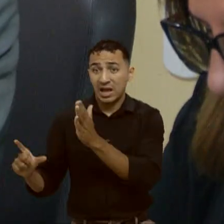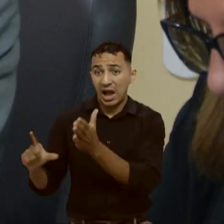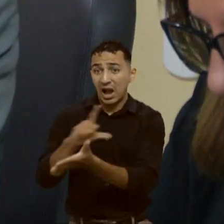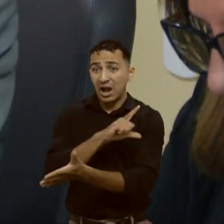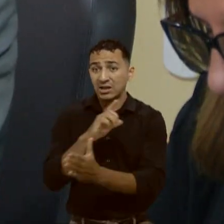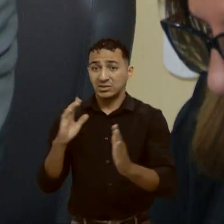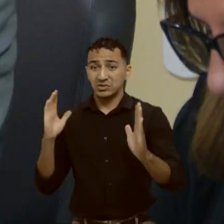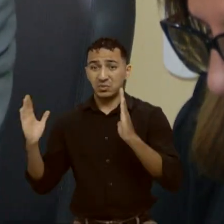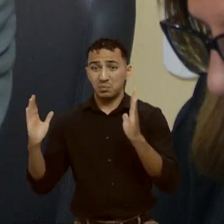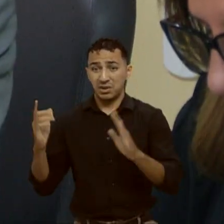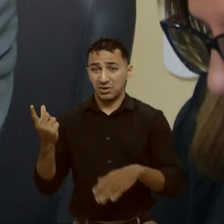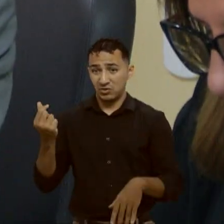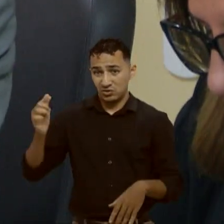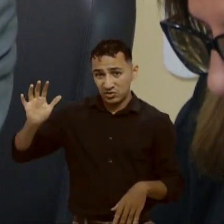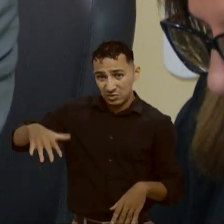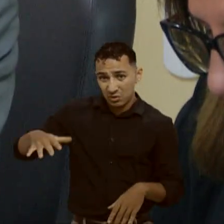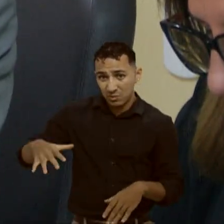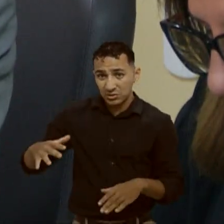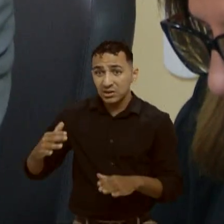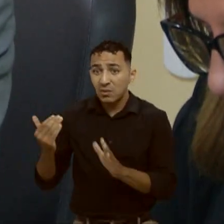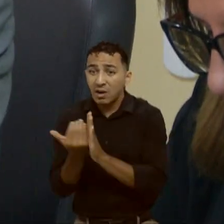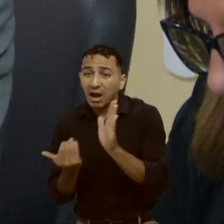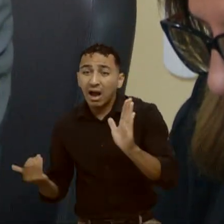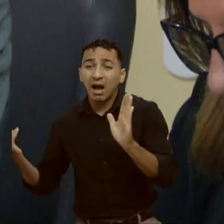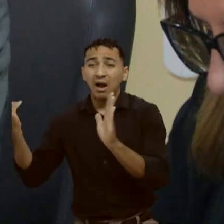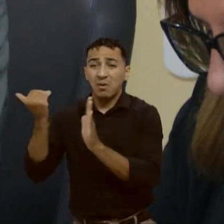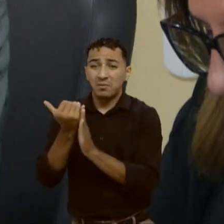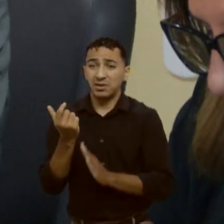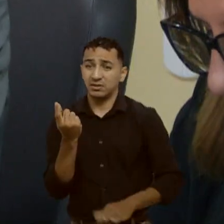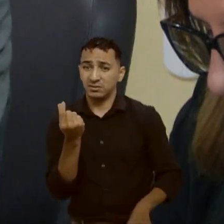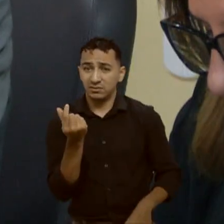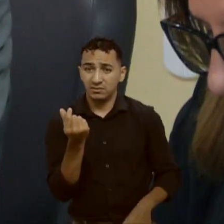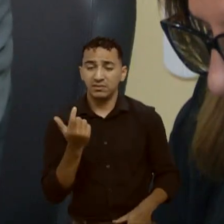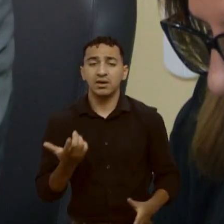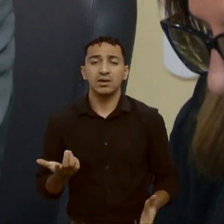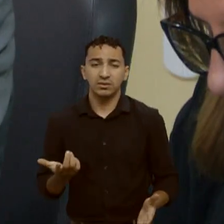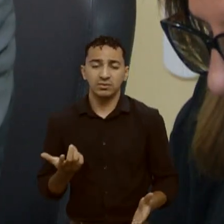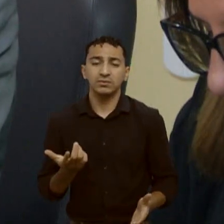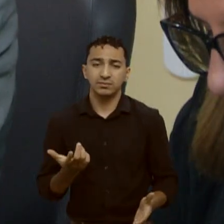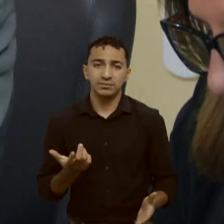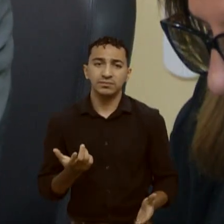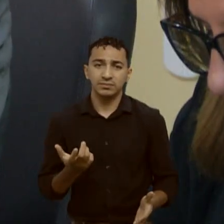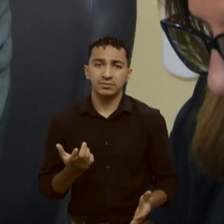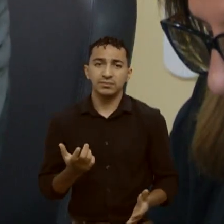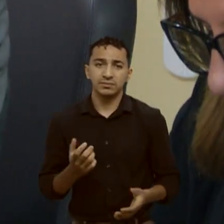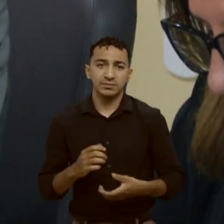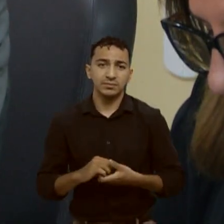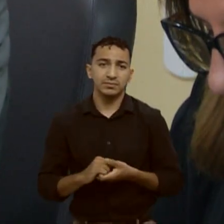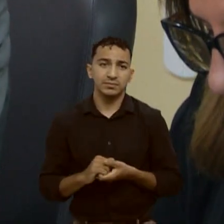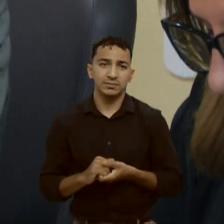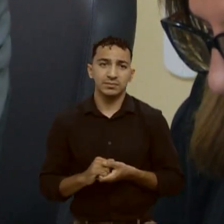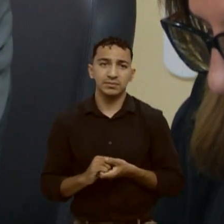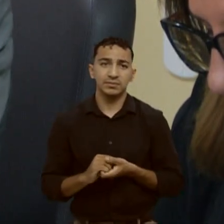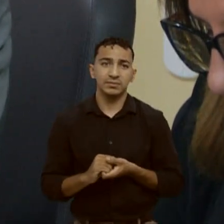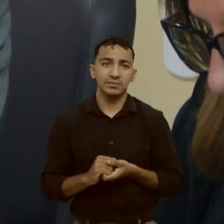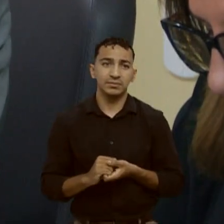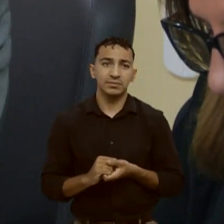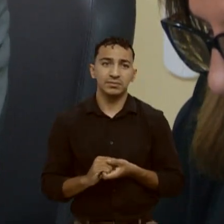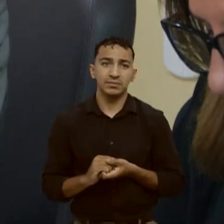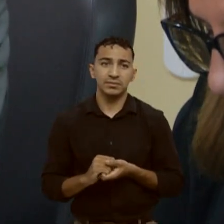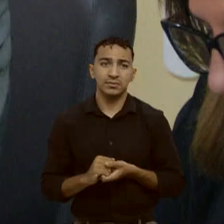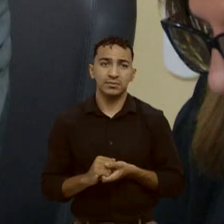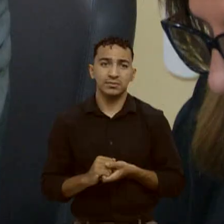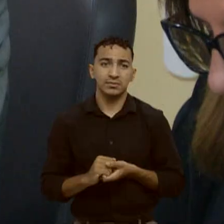o cidadão, vai adquirir, provavelmente nessas semanas que antecedem a Black Friday, produtos mais caros, se